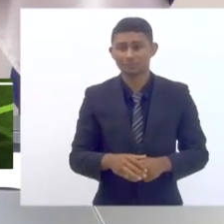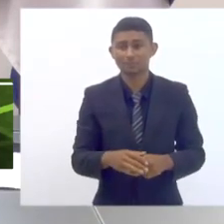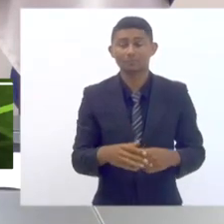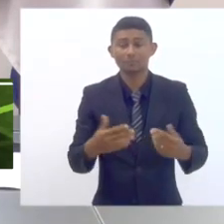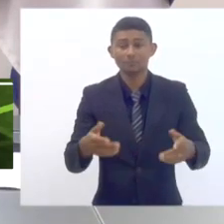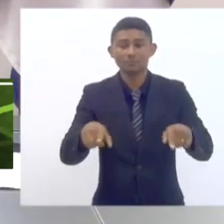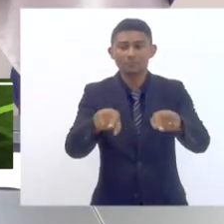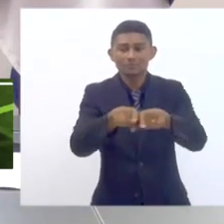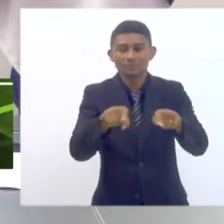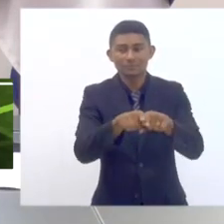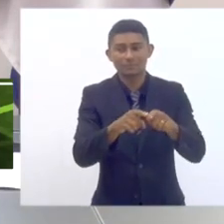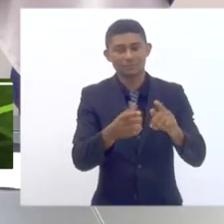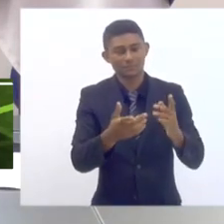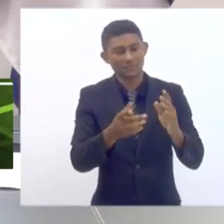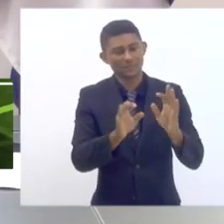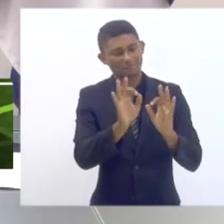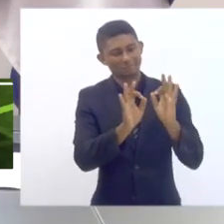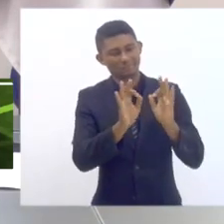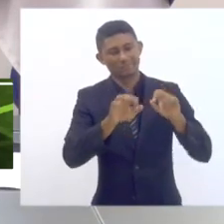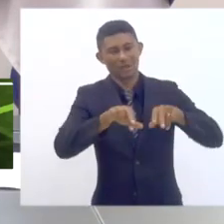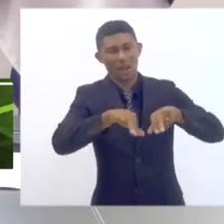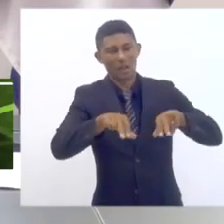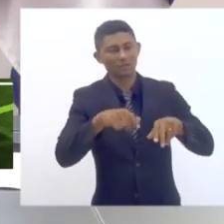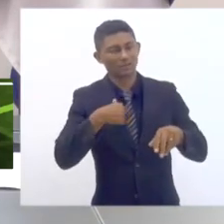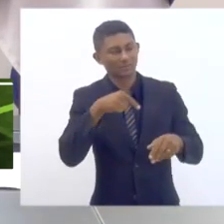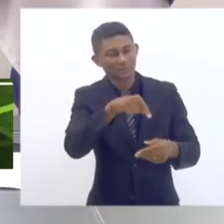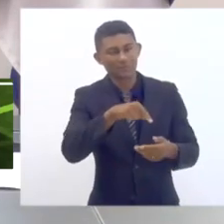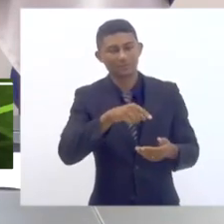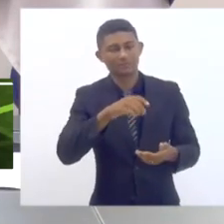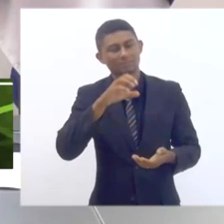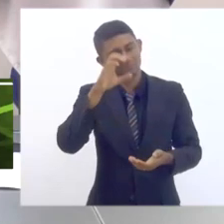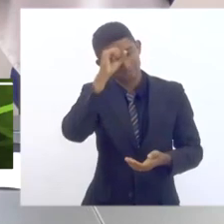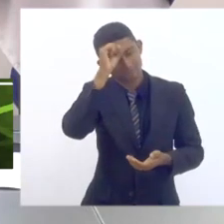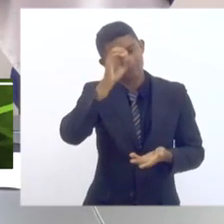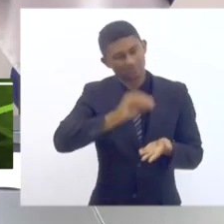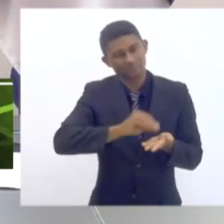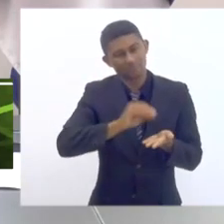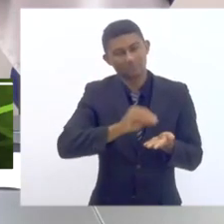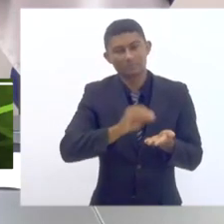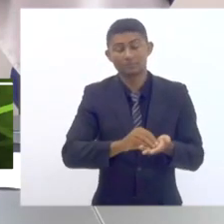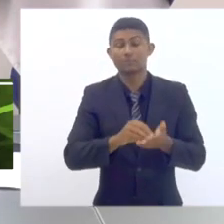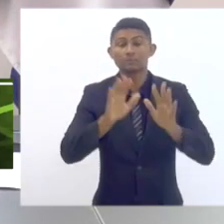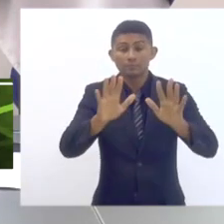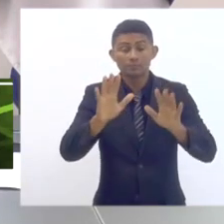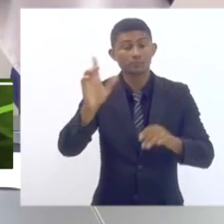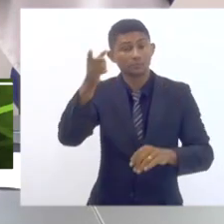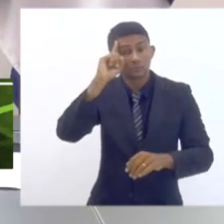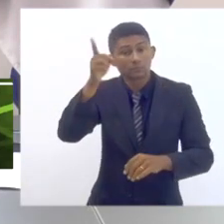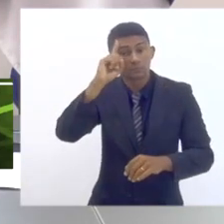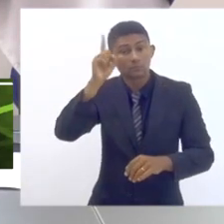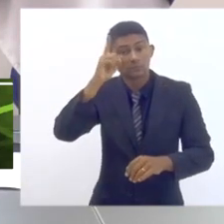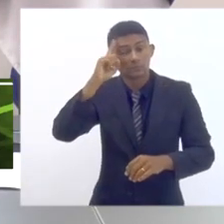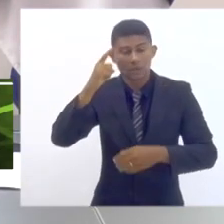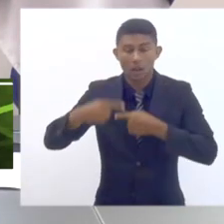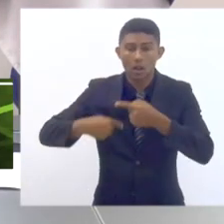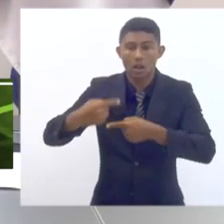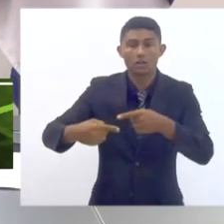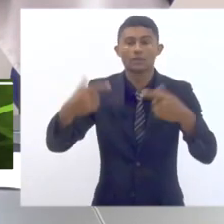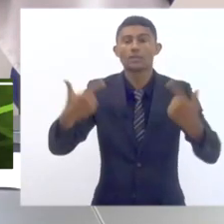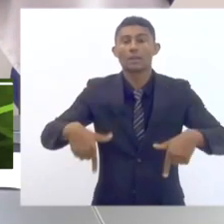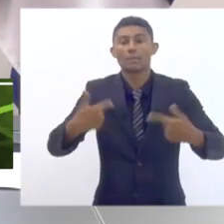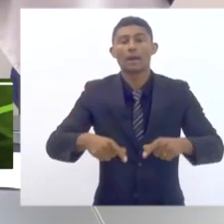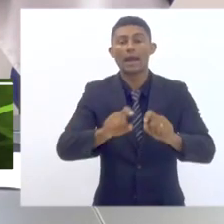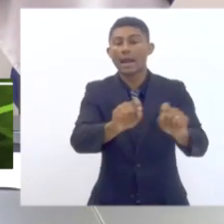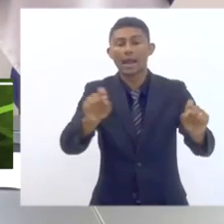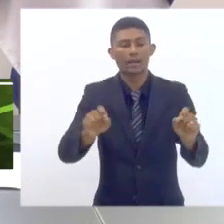parte processual aqui, parte técnica ainda está funcionando direitinho, mas o dia a dia quem faz são vocês. Por isso eu, desde já aqui, além